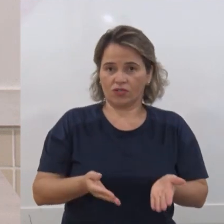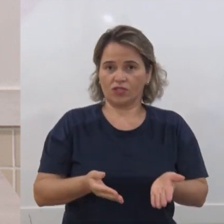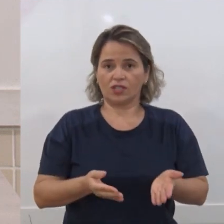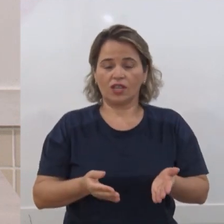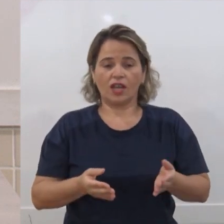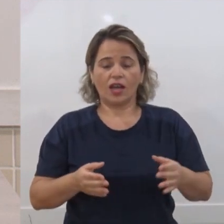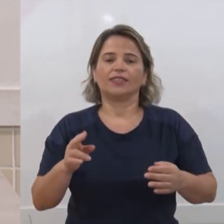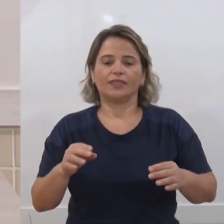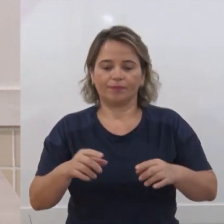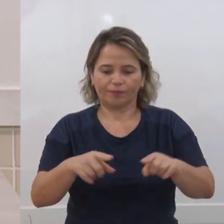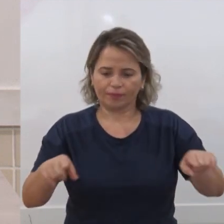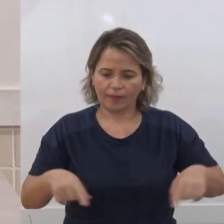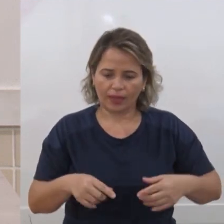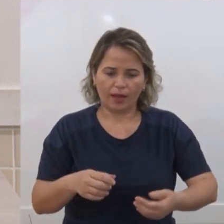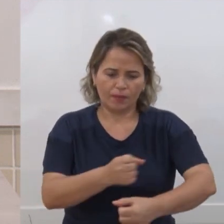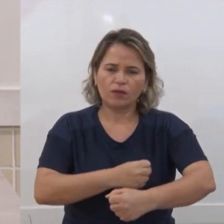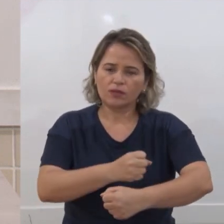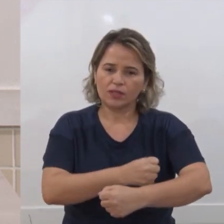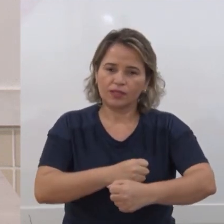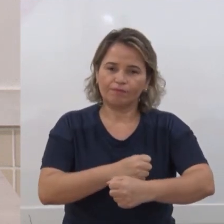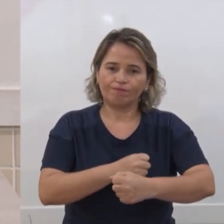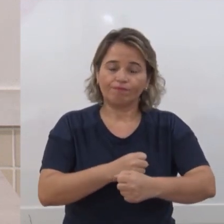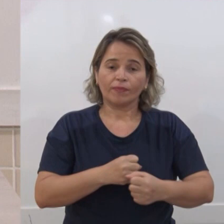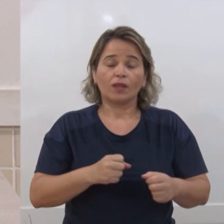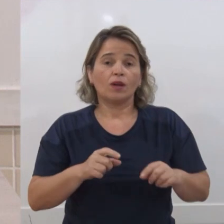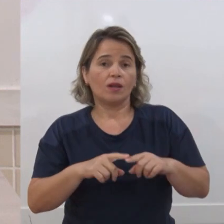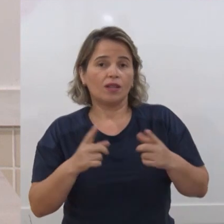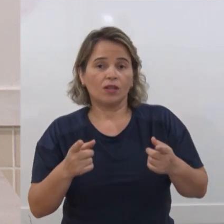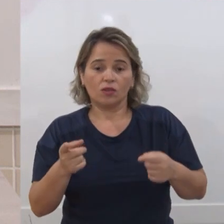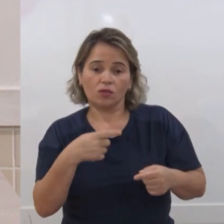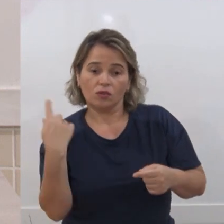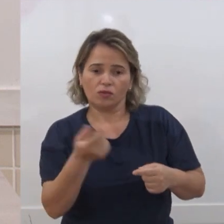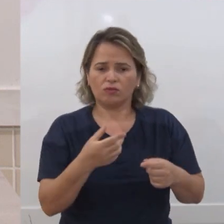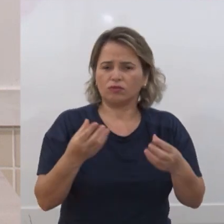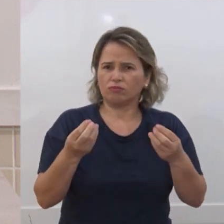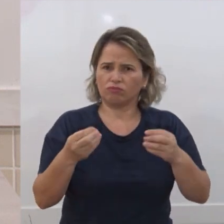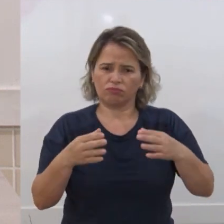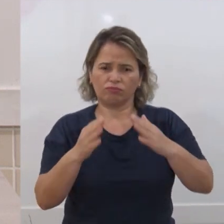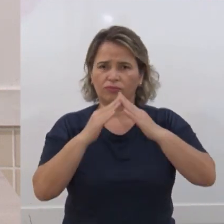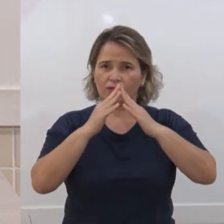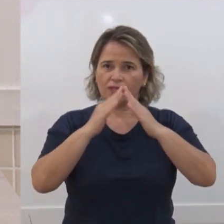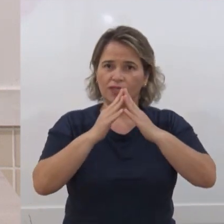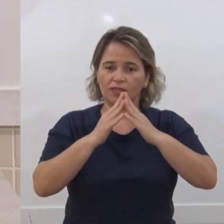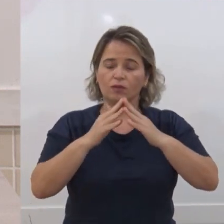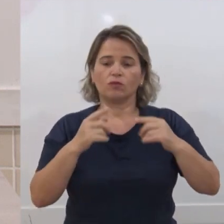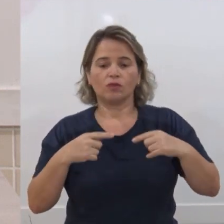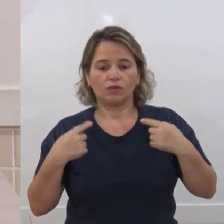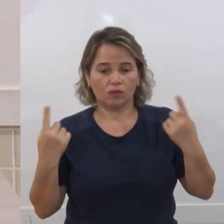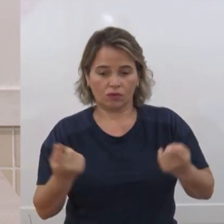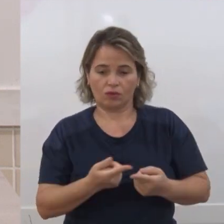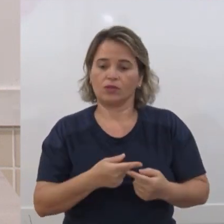espaço da sua cozinha. Devido a gente ficar muito tempo em casa com os bebês, nós vamos estar sempre utilizando os espaços da